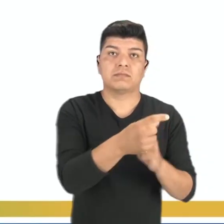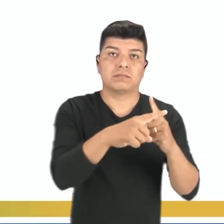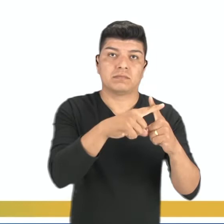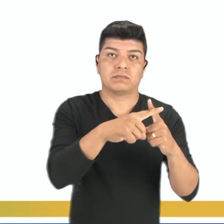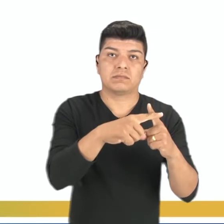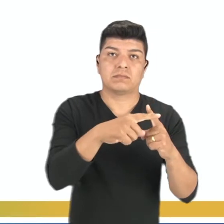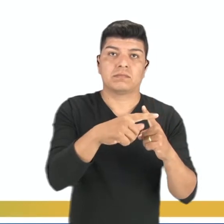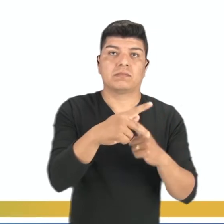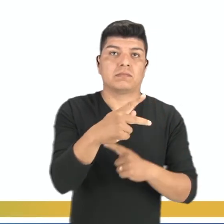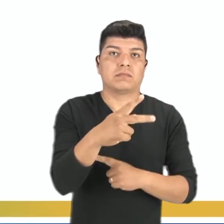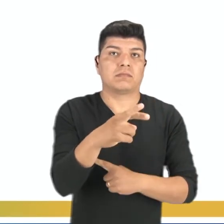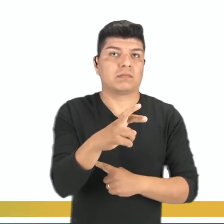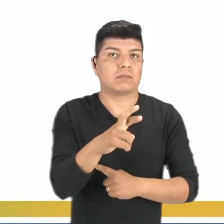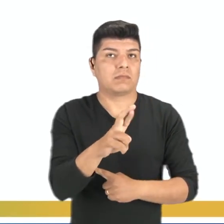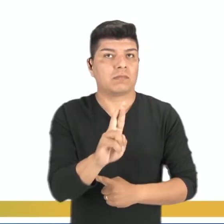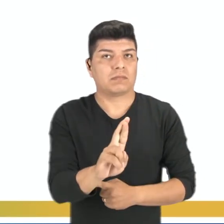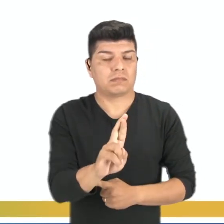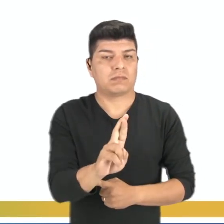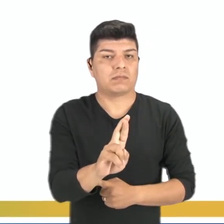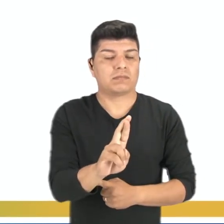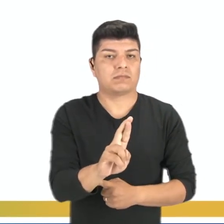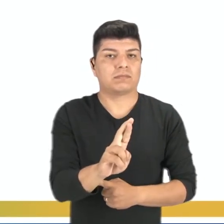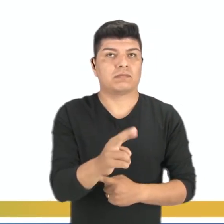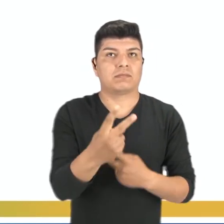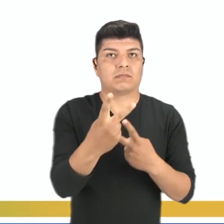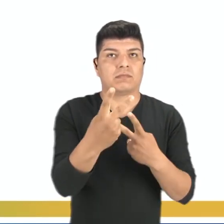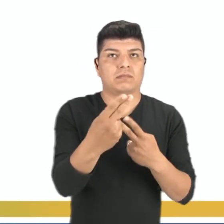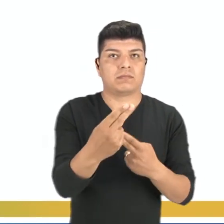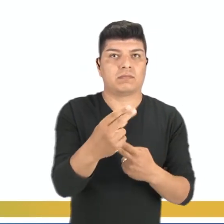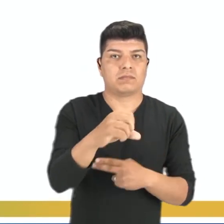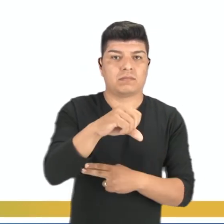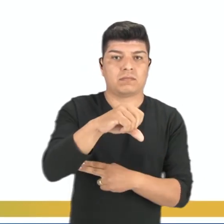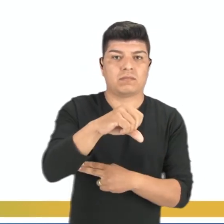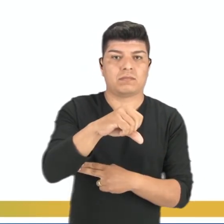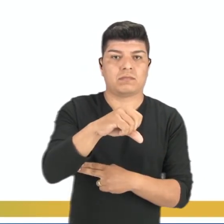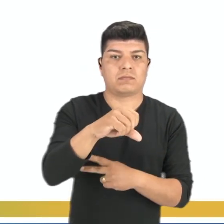6 vezes o segmento de reta PR